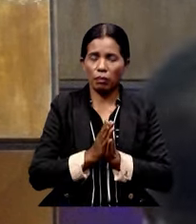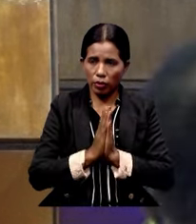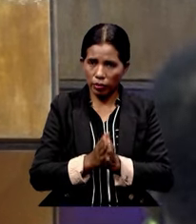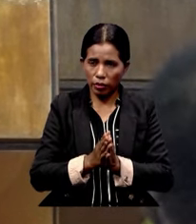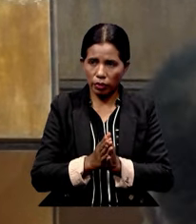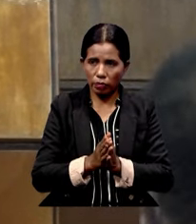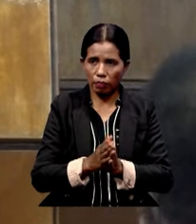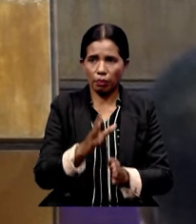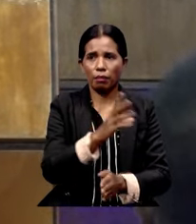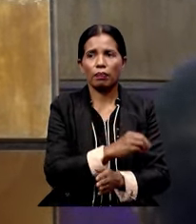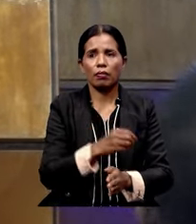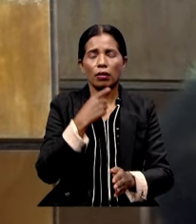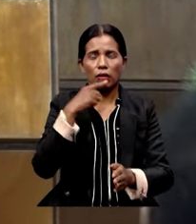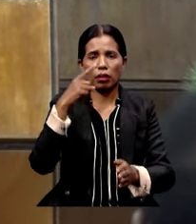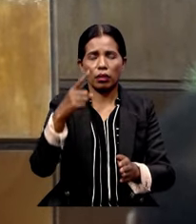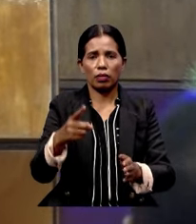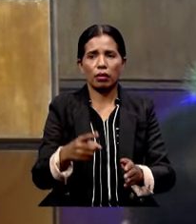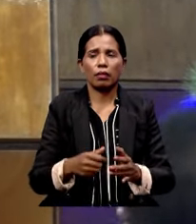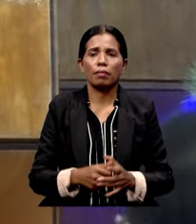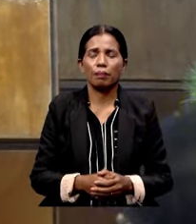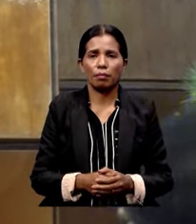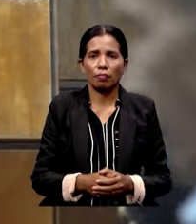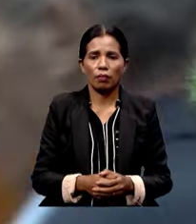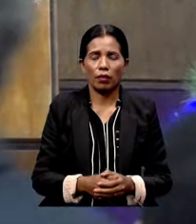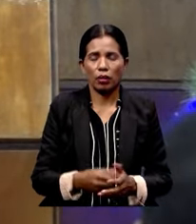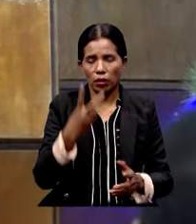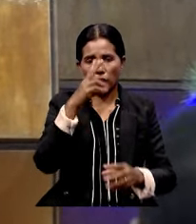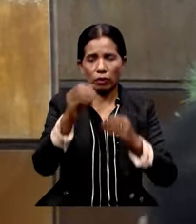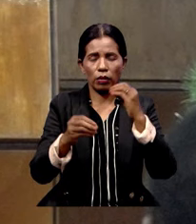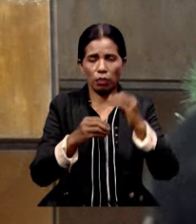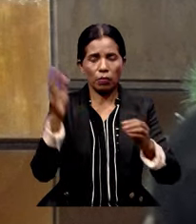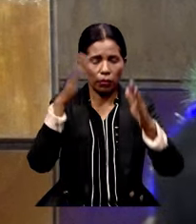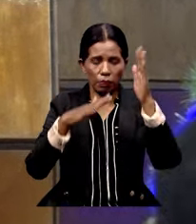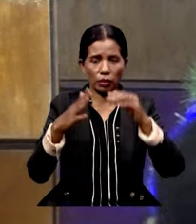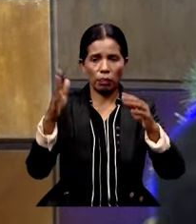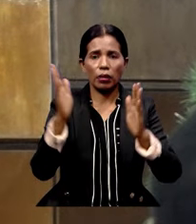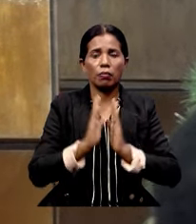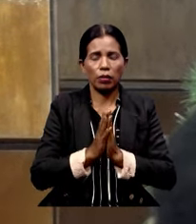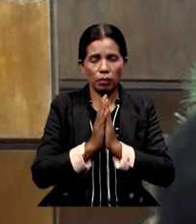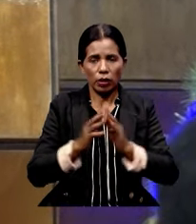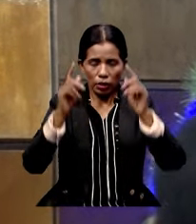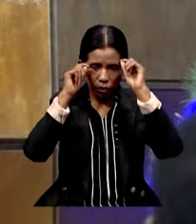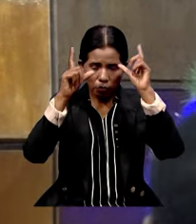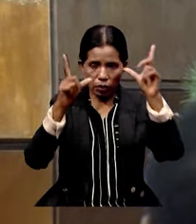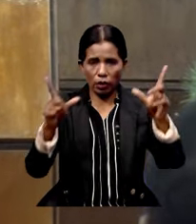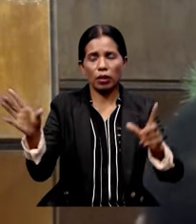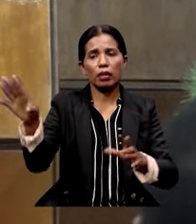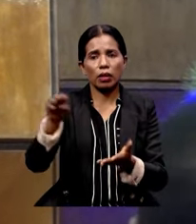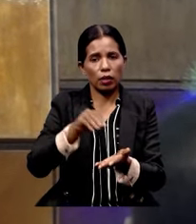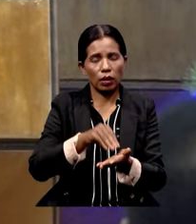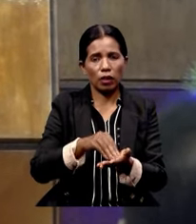five point consensus, né? Vem tu resolve a situação do Myanmar e Timor-Leste endorsa a posição Ásia, né?